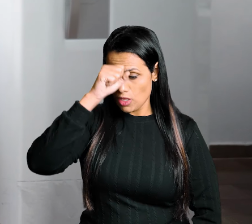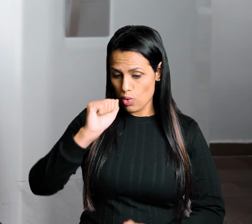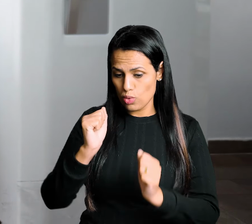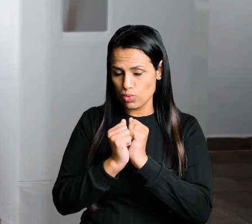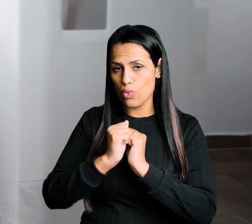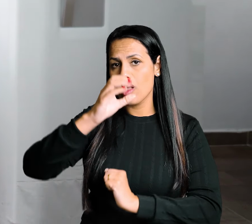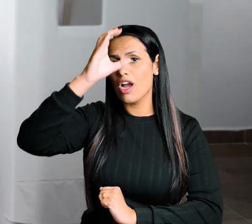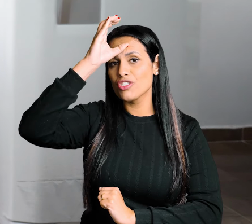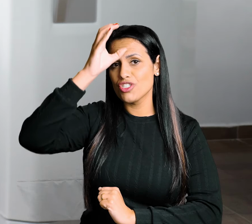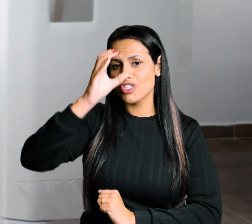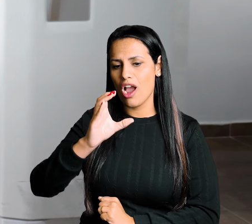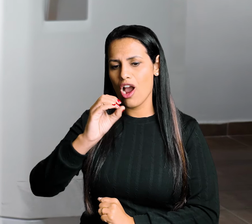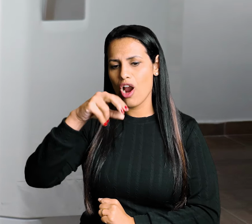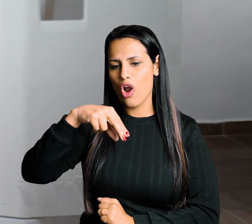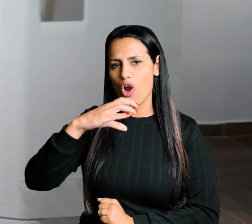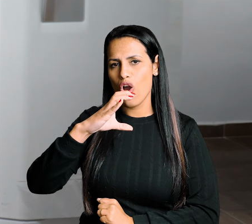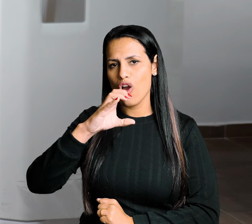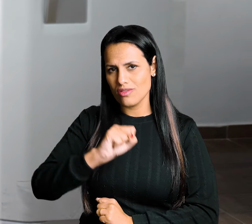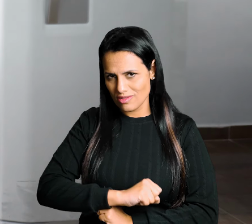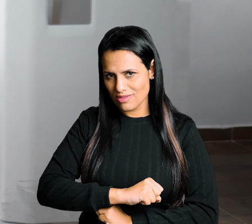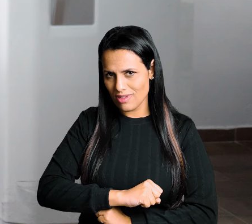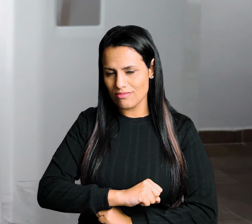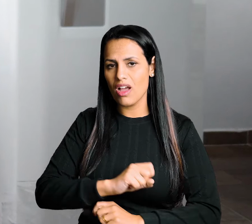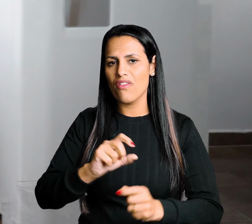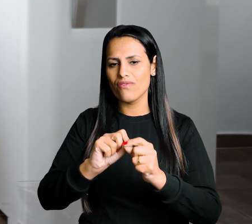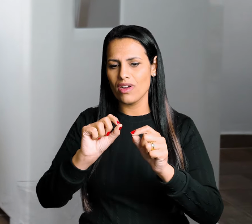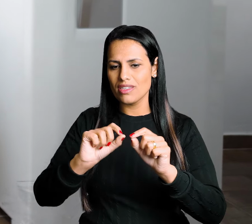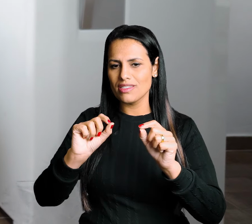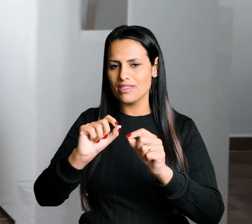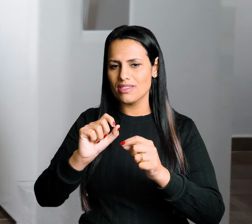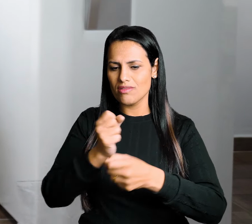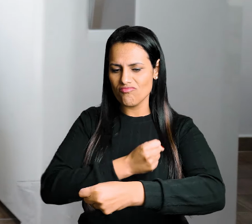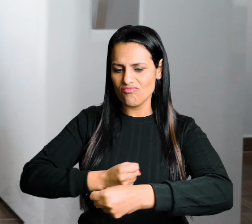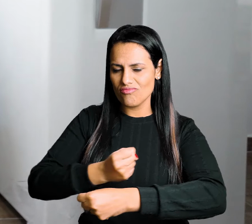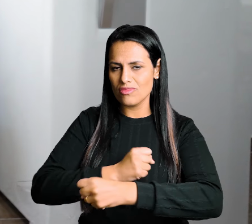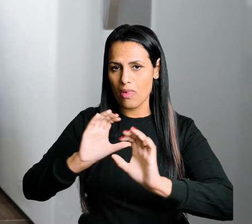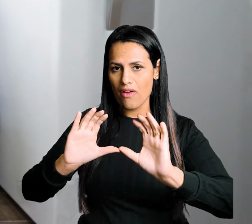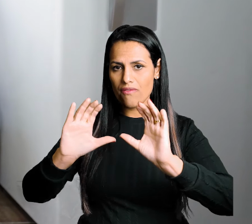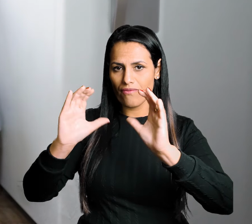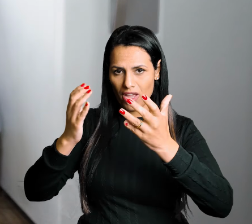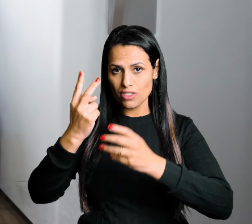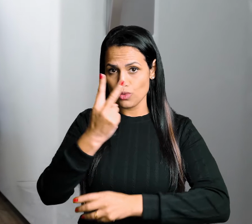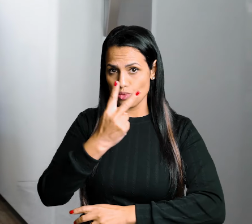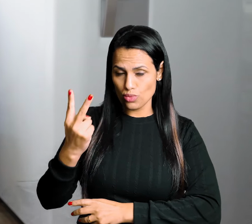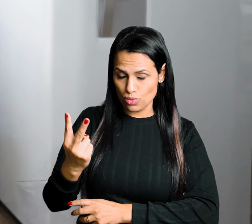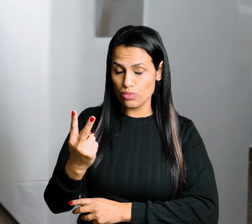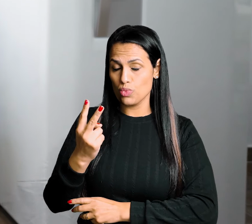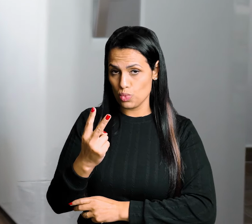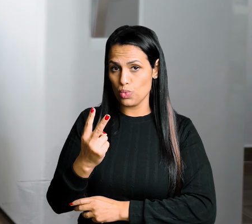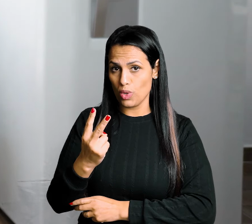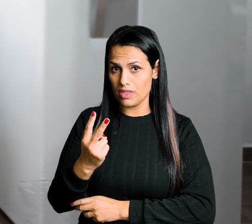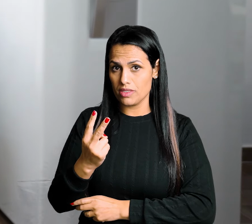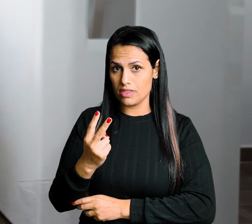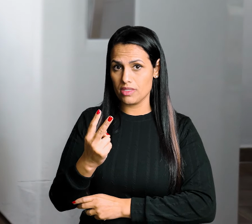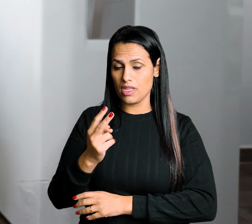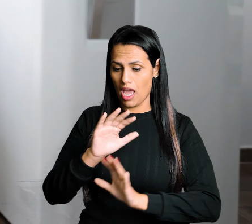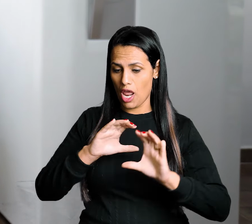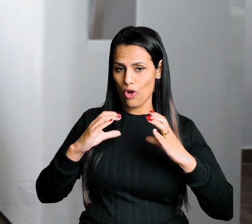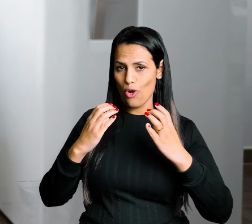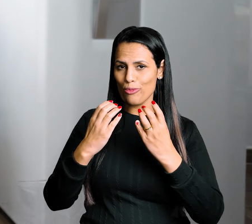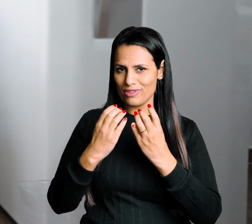tia Consa. Ela fazia essa receita para a Festa do Divino e para a Festa de São Sebastião, que então era lá na